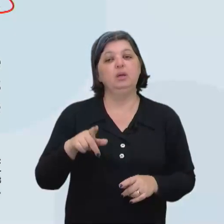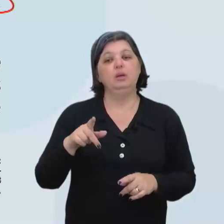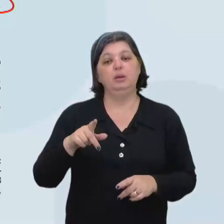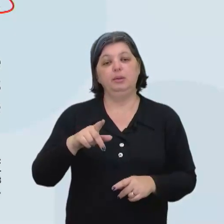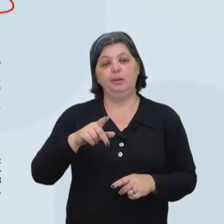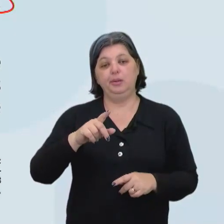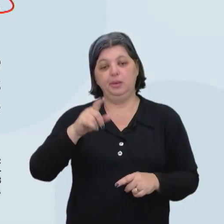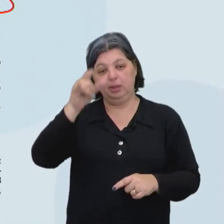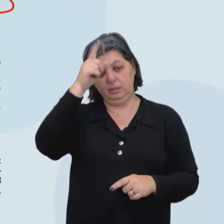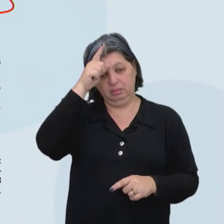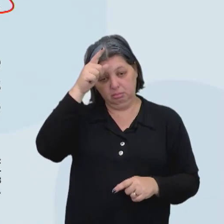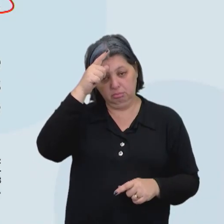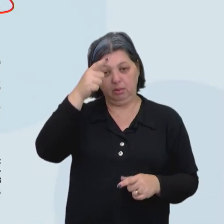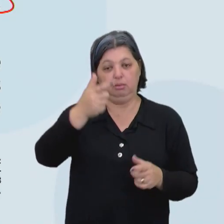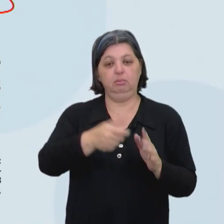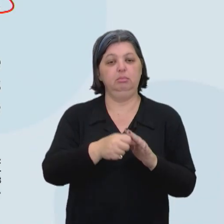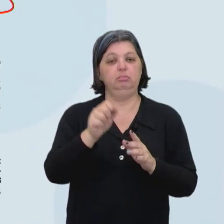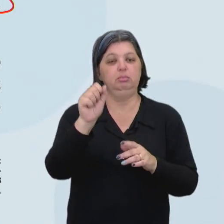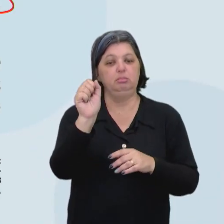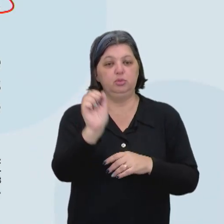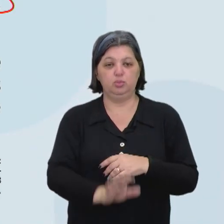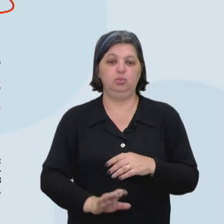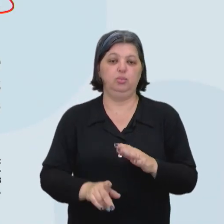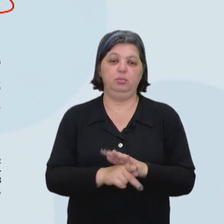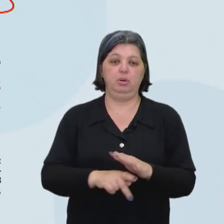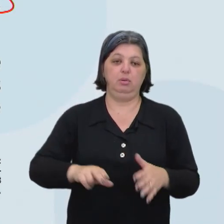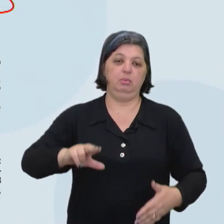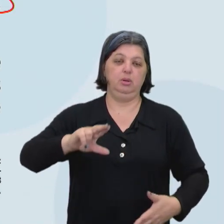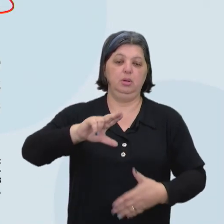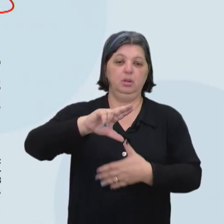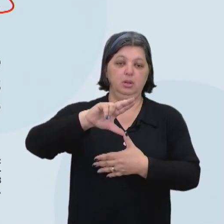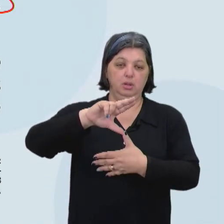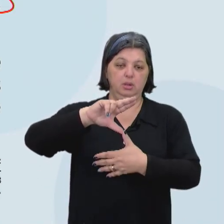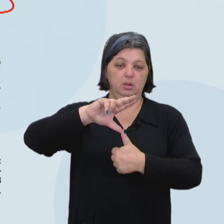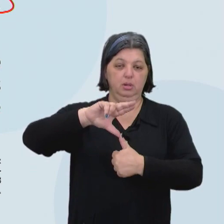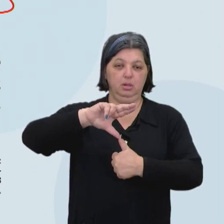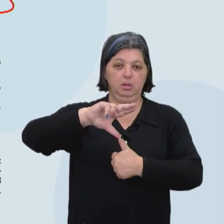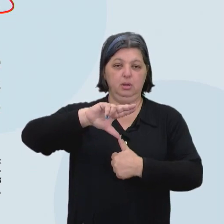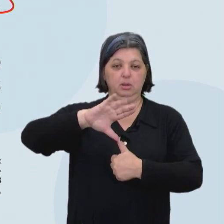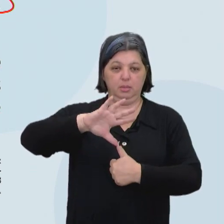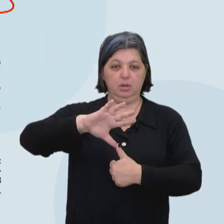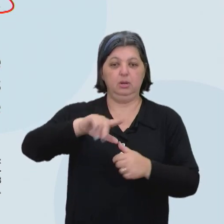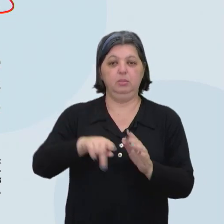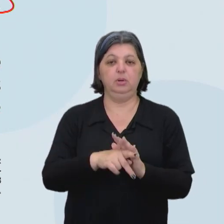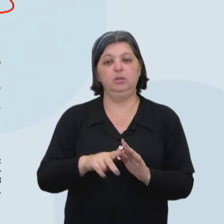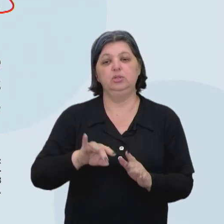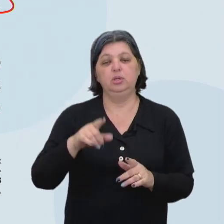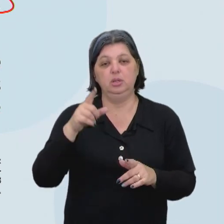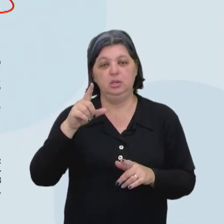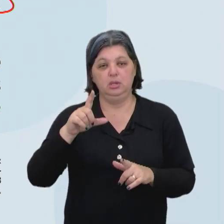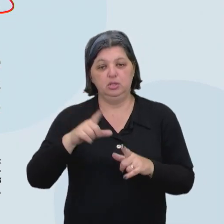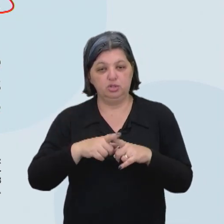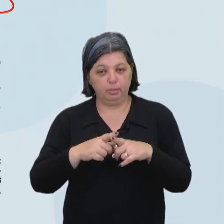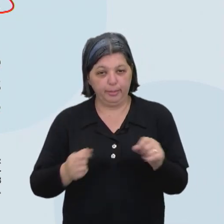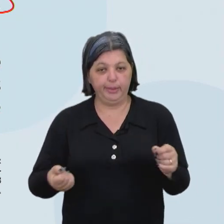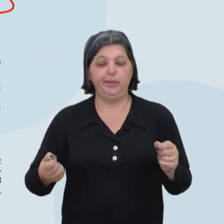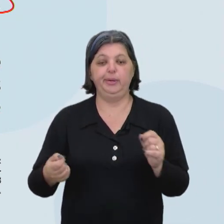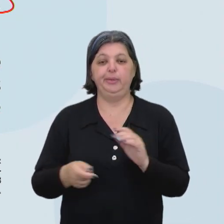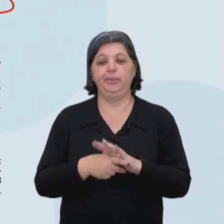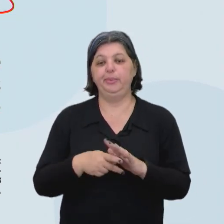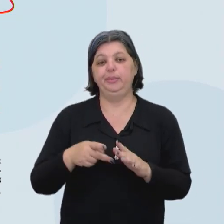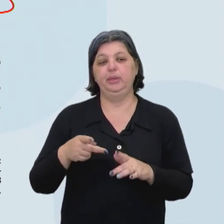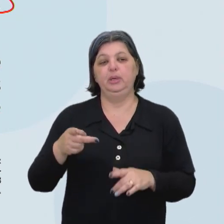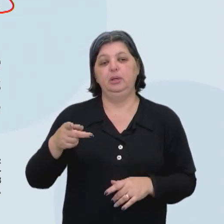japoneses, alemães, países sul-americanos, mas a gente tem aí não só japoneses, mas diversos povos asiáticos, não